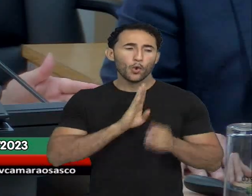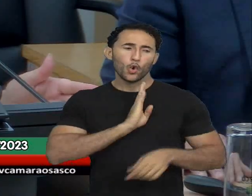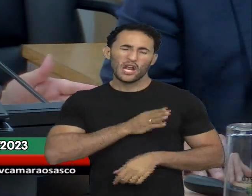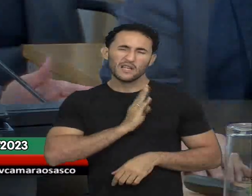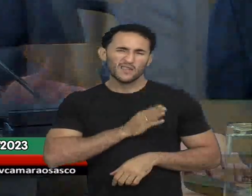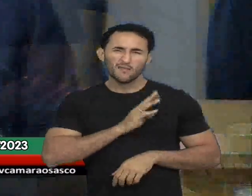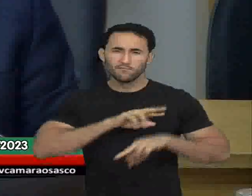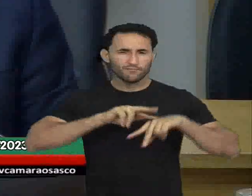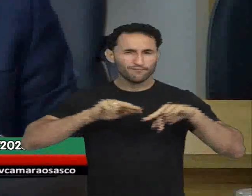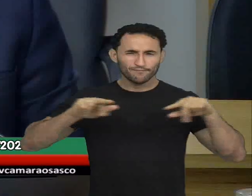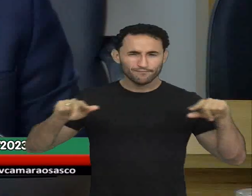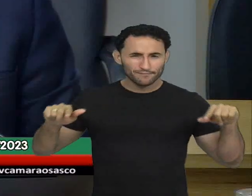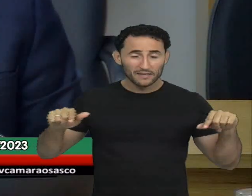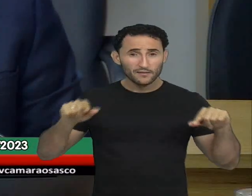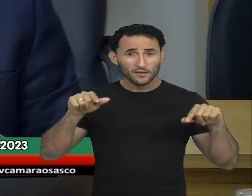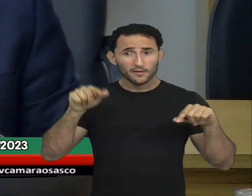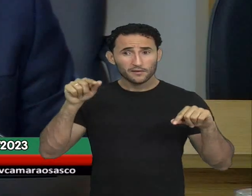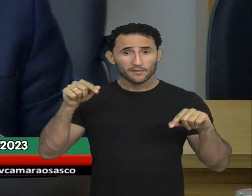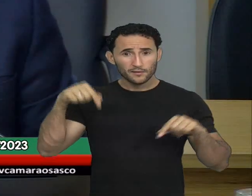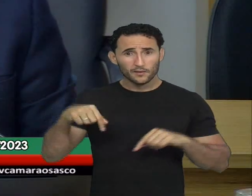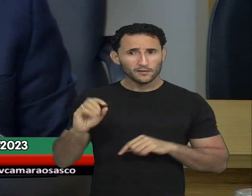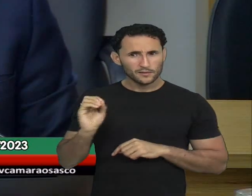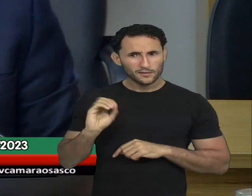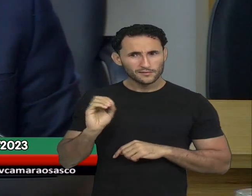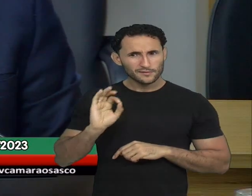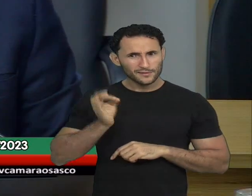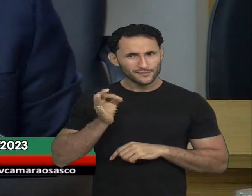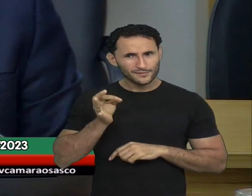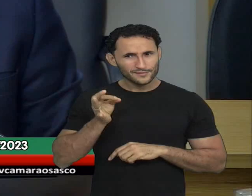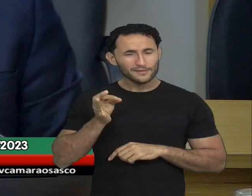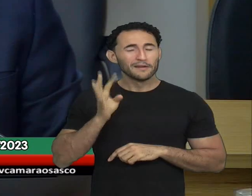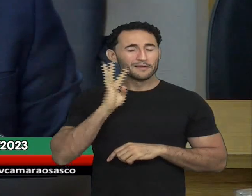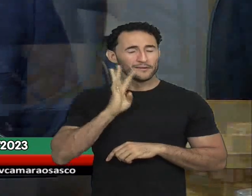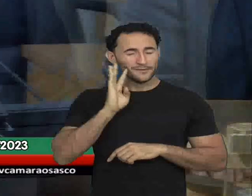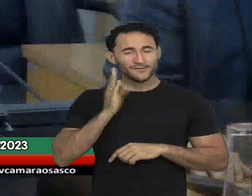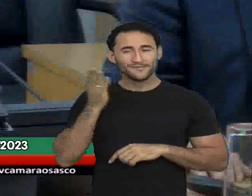que opera, doutor, aqui em Osasco? É o doutor? Bacana.